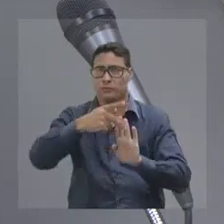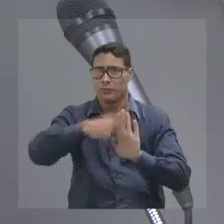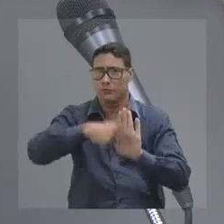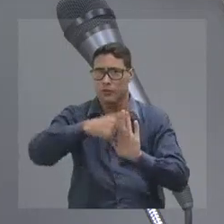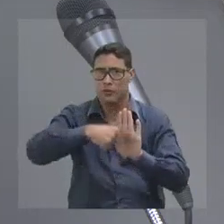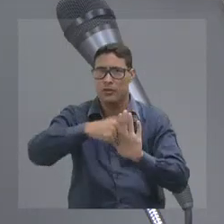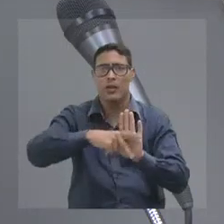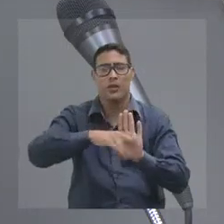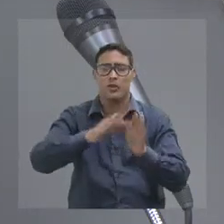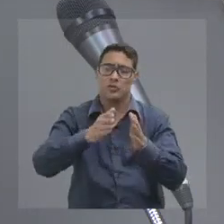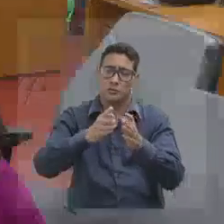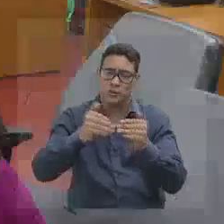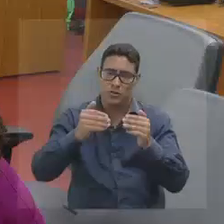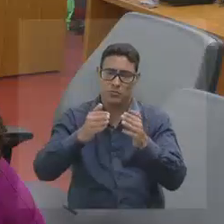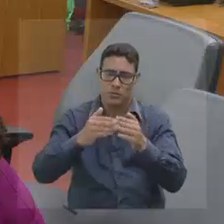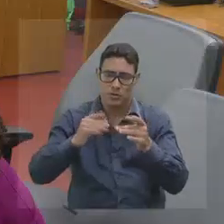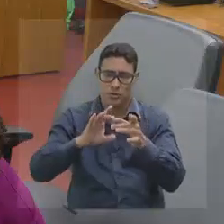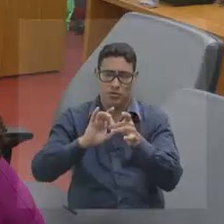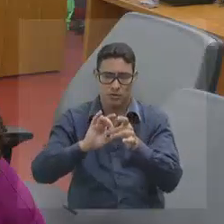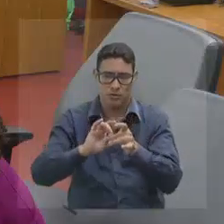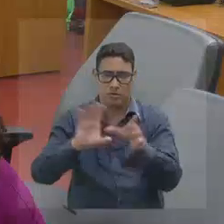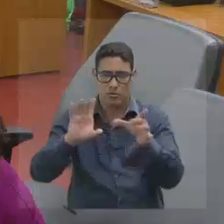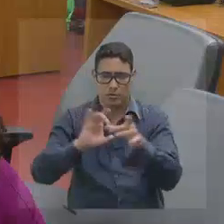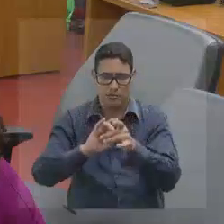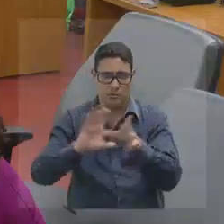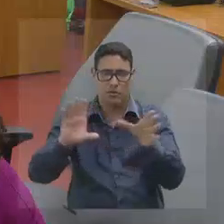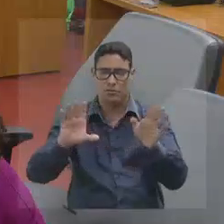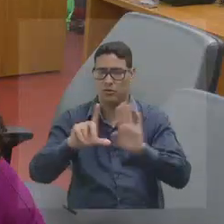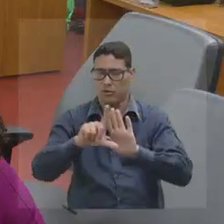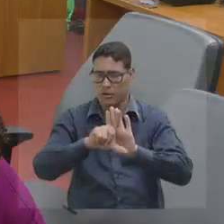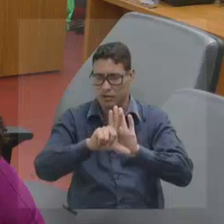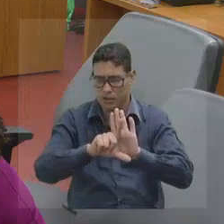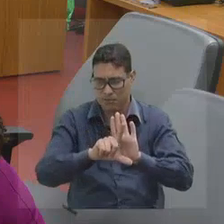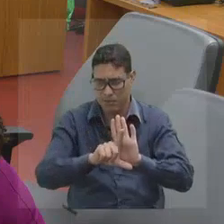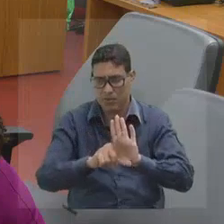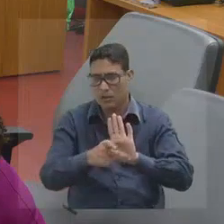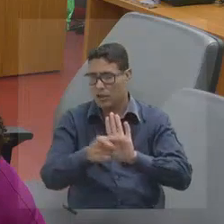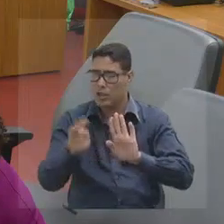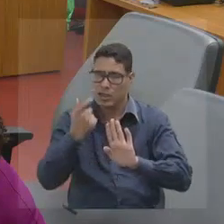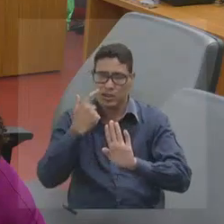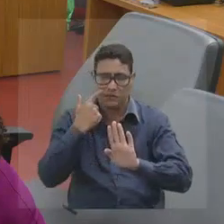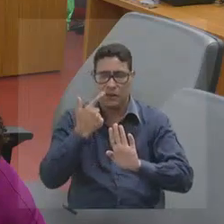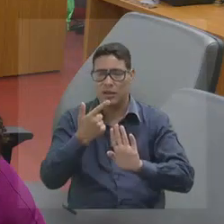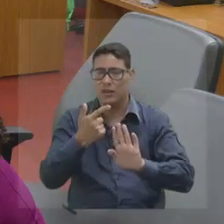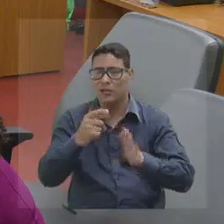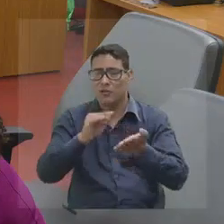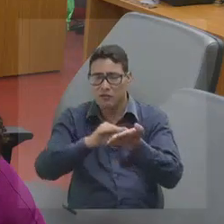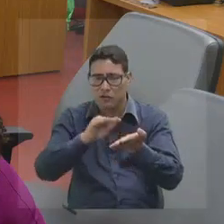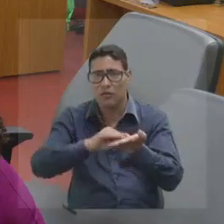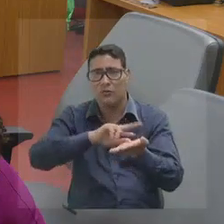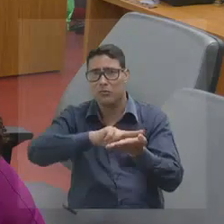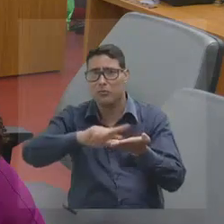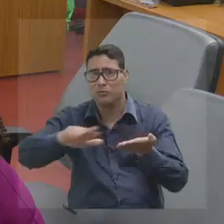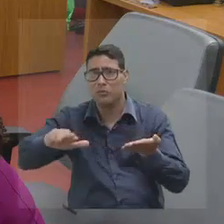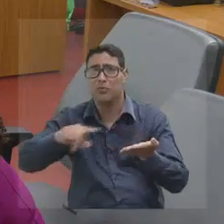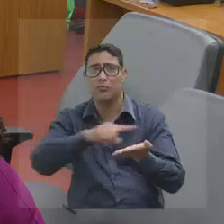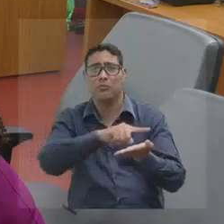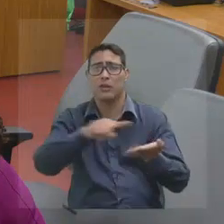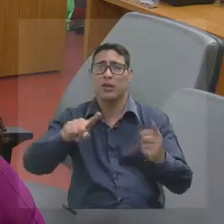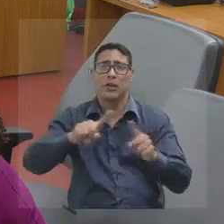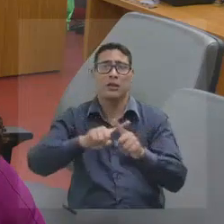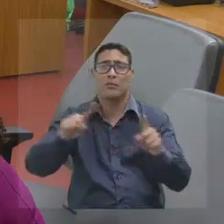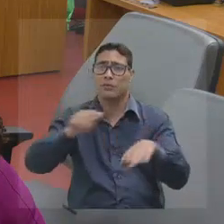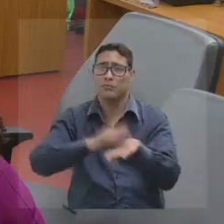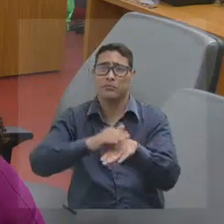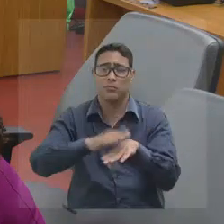de licenciamento de problema tá tudo lado e que a estrutura não é suficiente mas o que que eu peço e